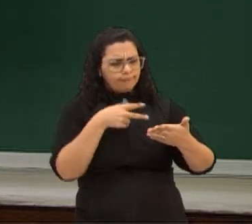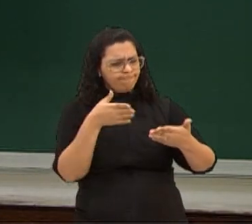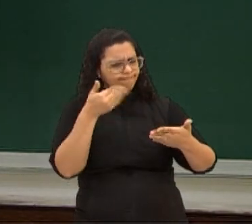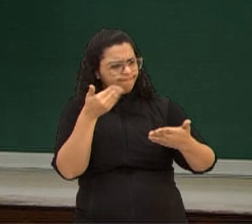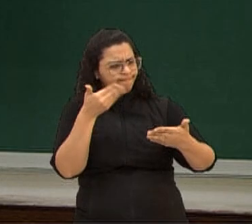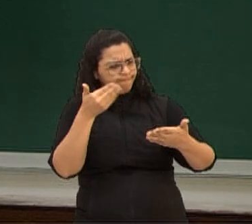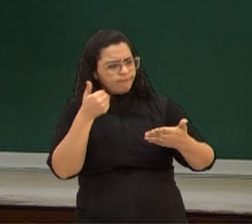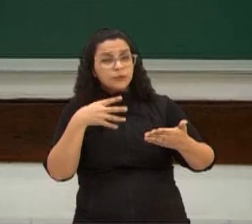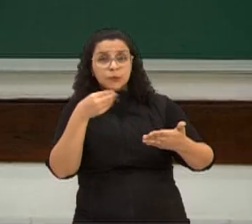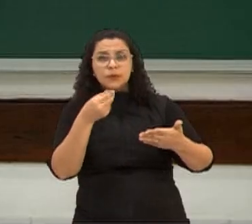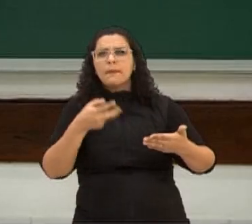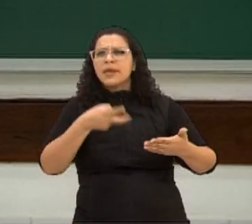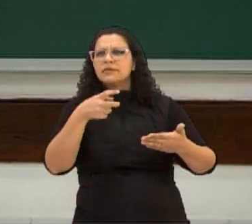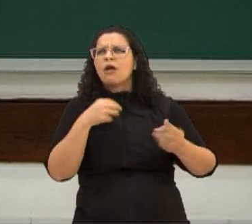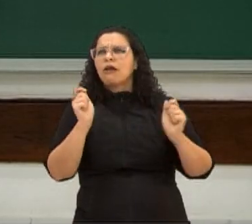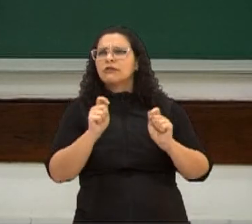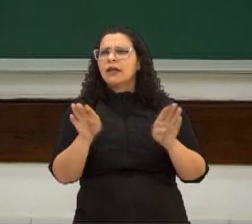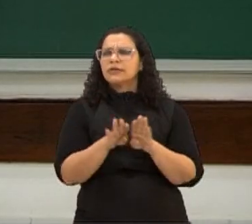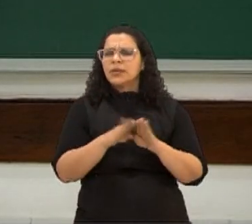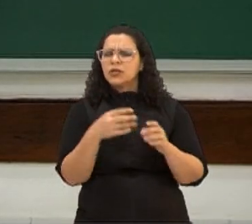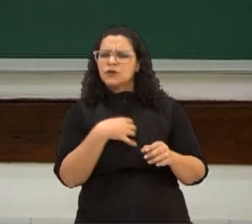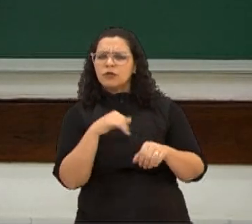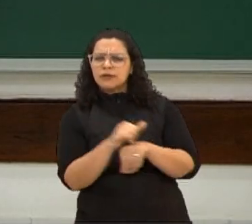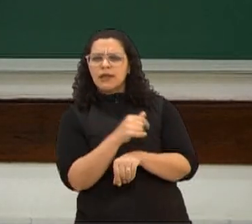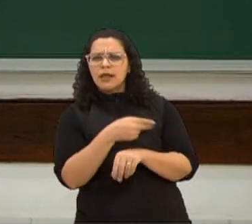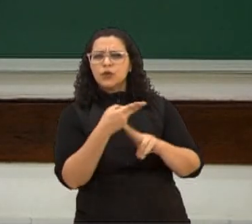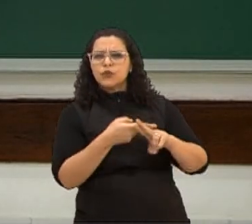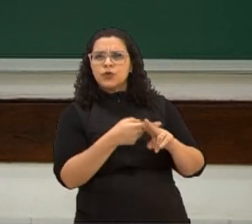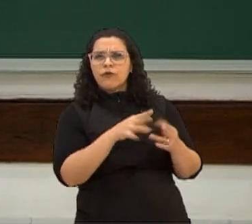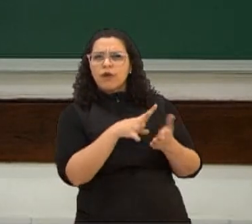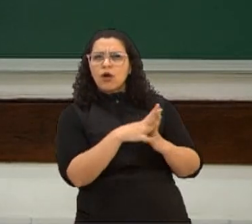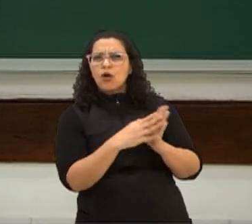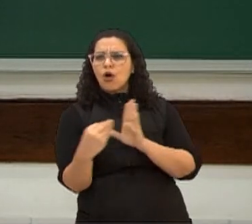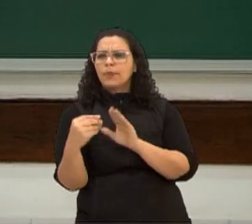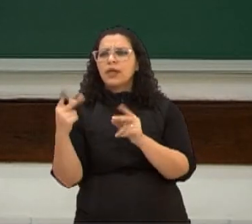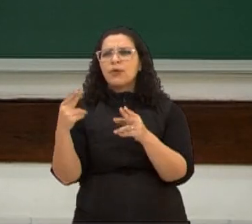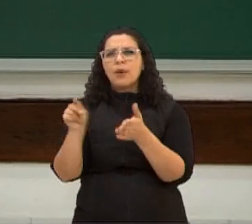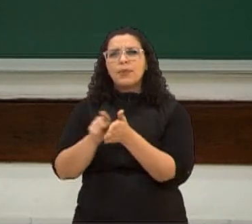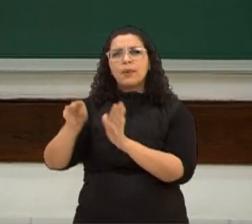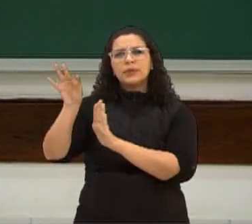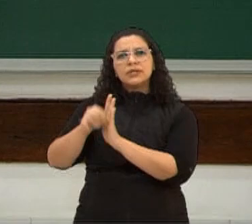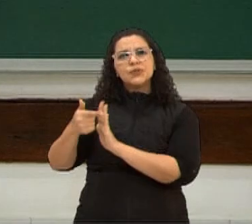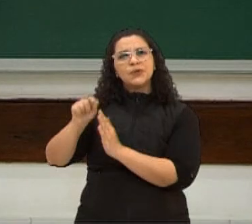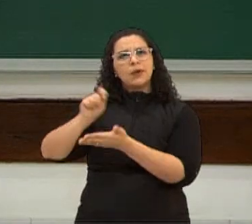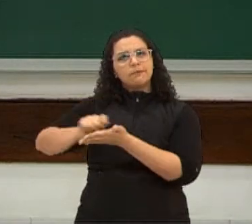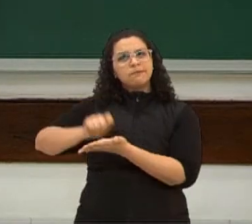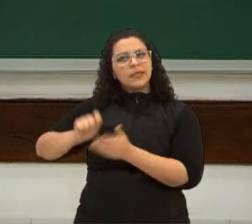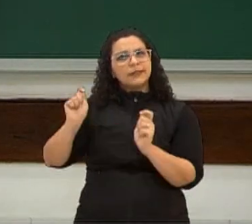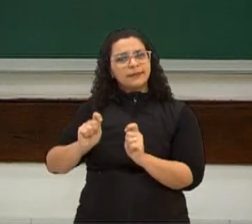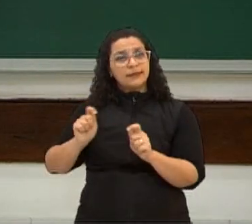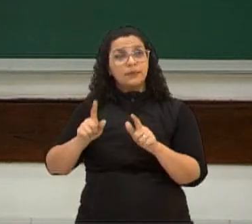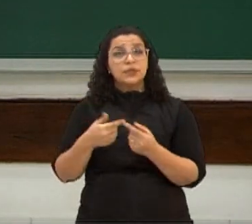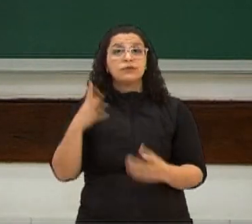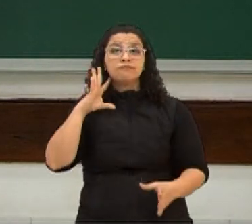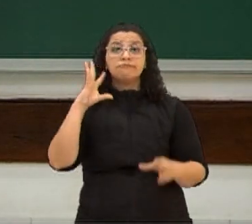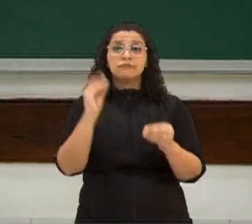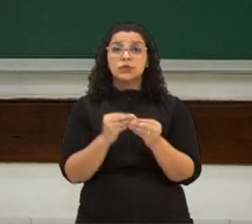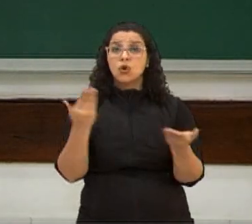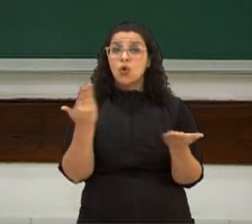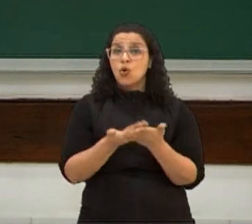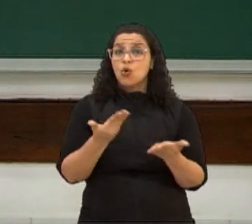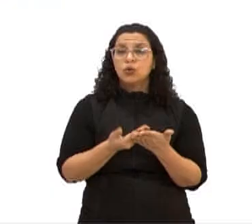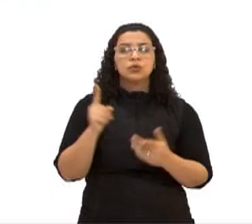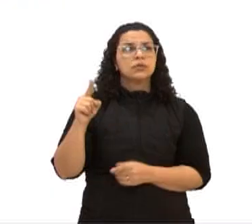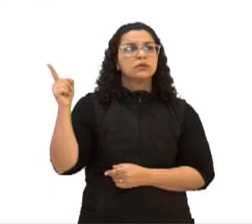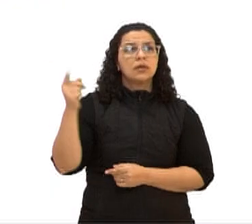perceber como que eu tenho essa argumentação nas cartas ou em outros textos, ok? Revisando o que nós vimos